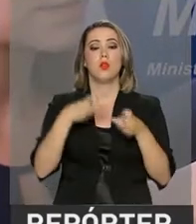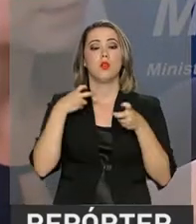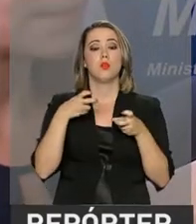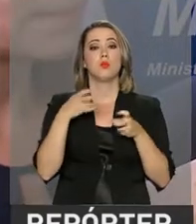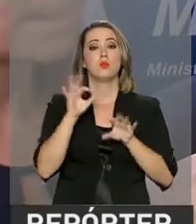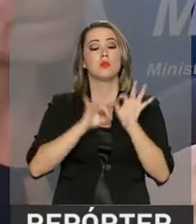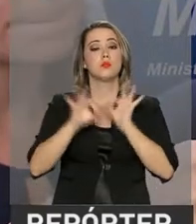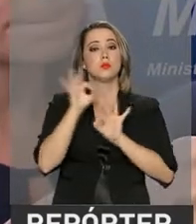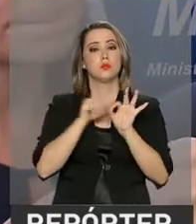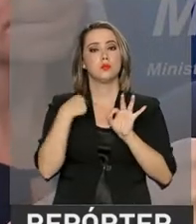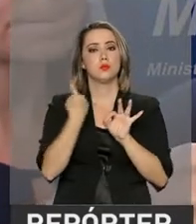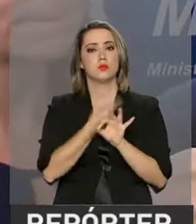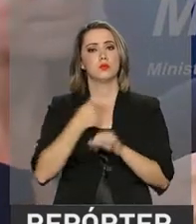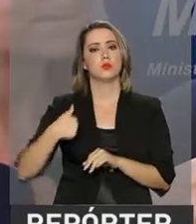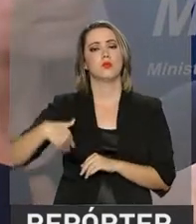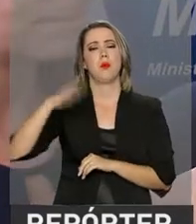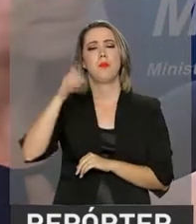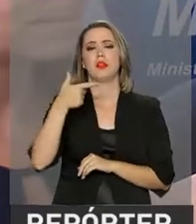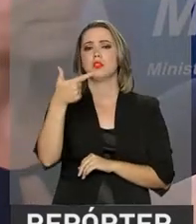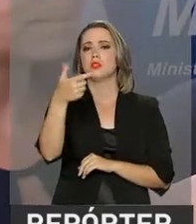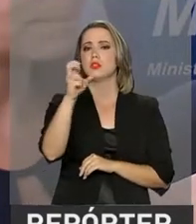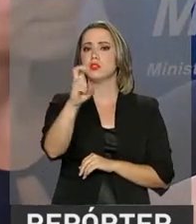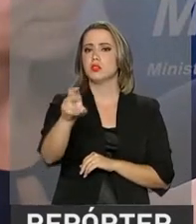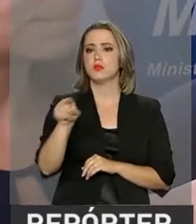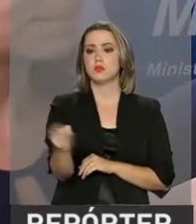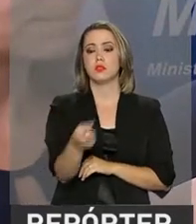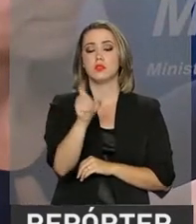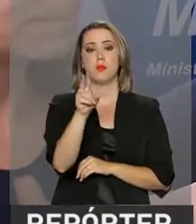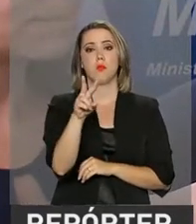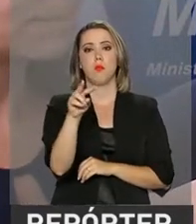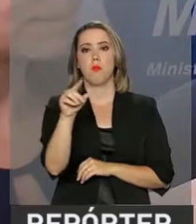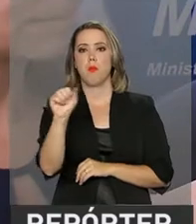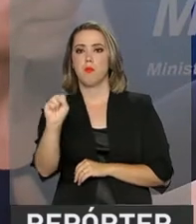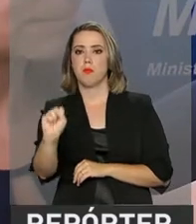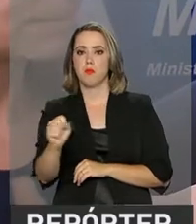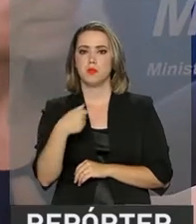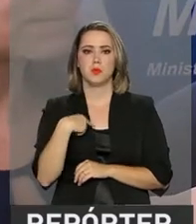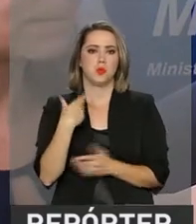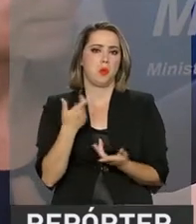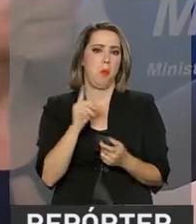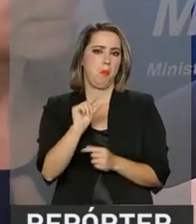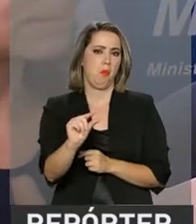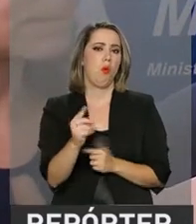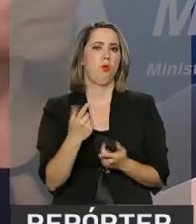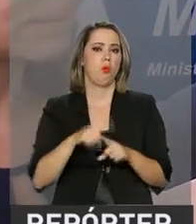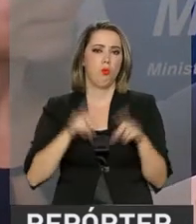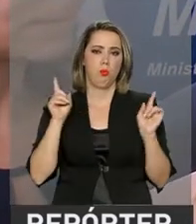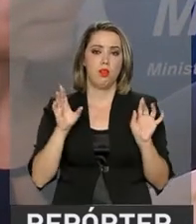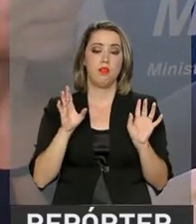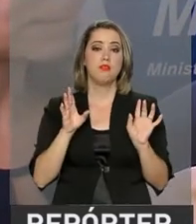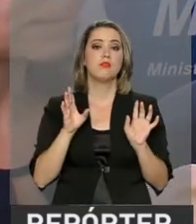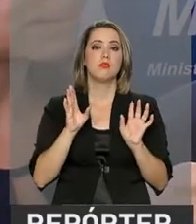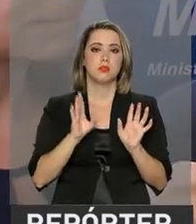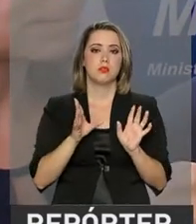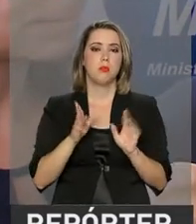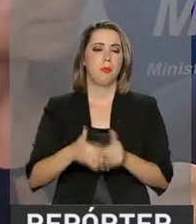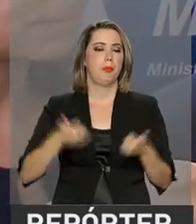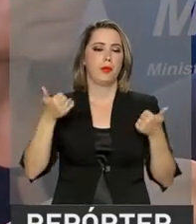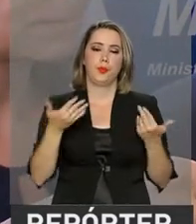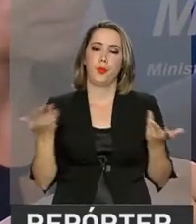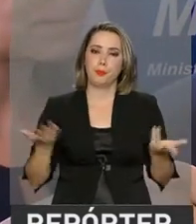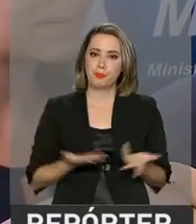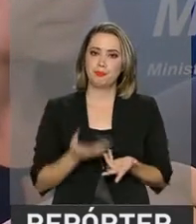segurança que nós temos mais 25 mil vagas o que também não significa muita coisa mas evidentemente diz a folga